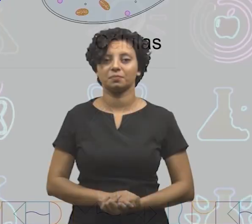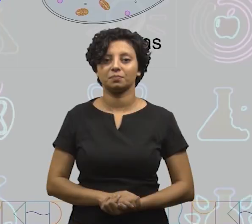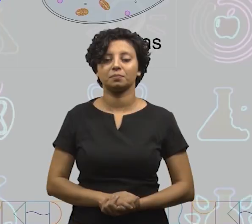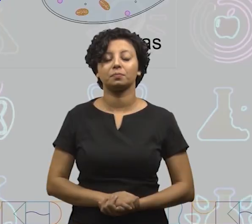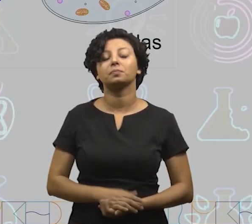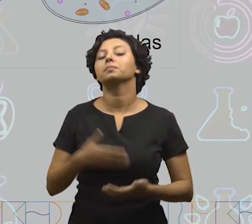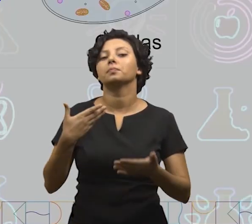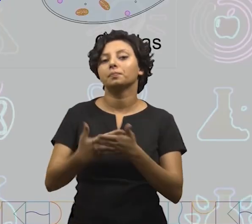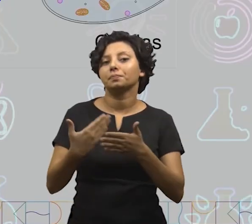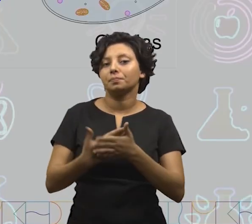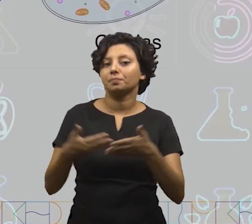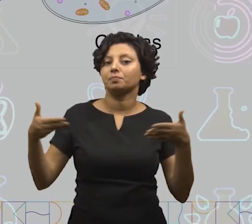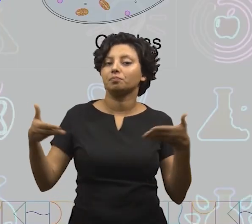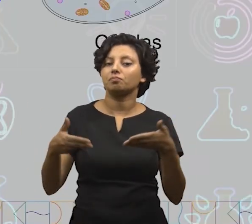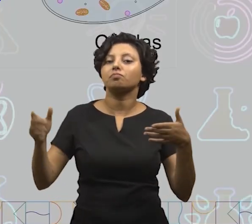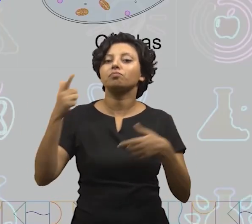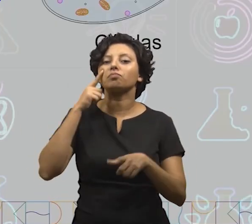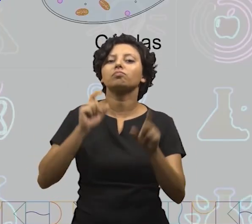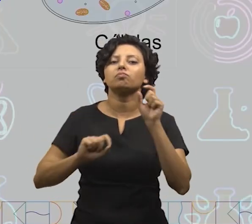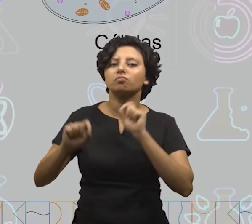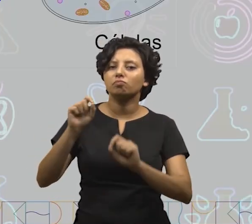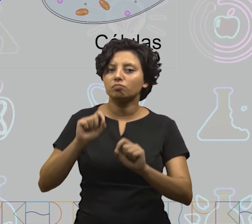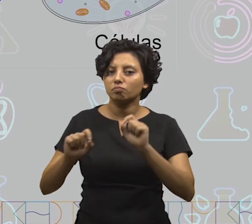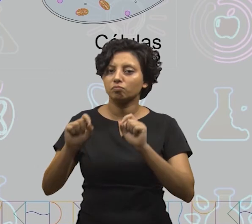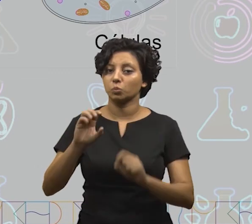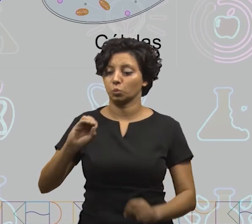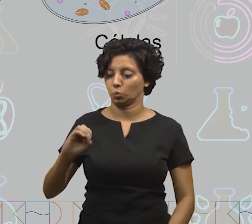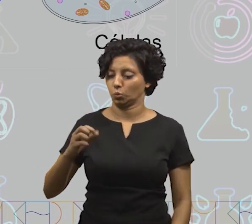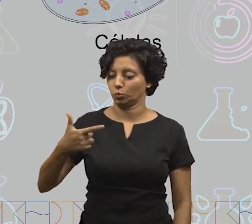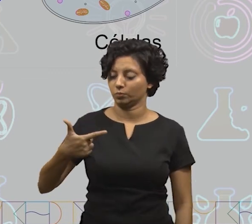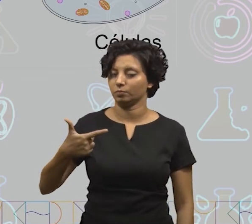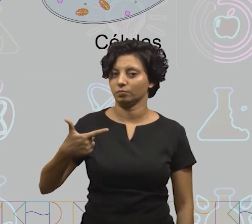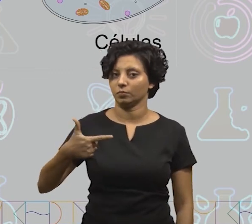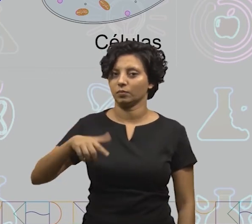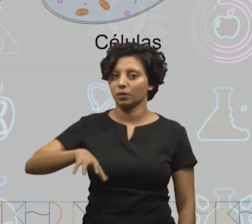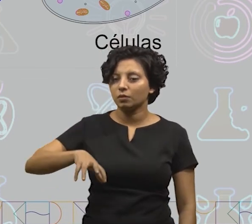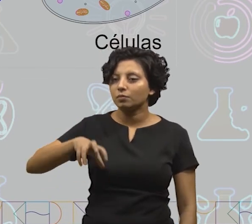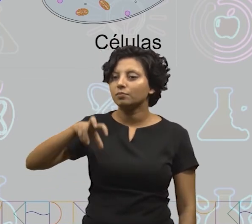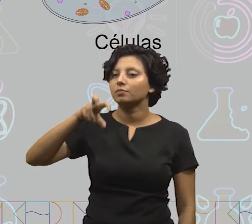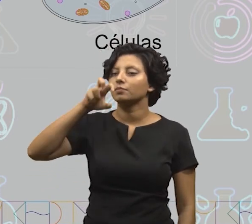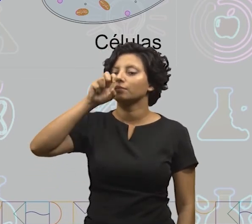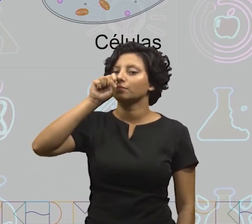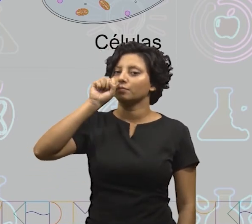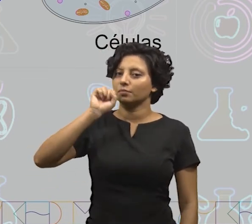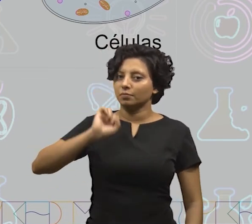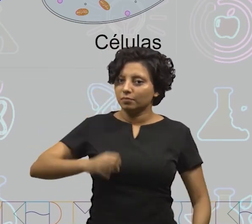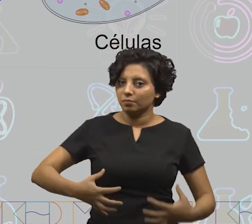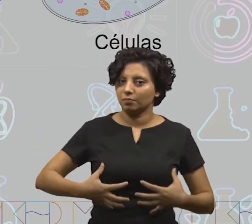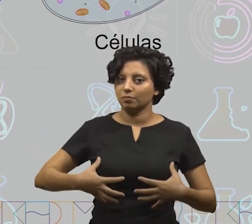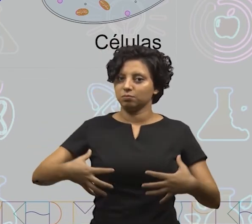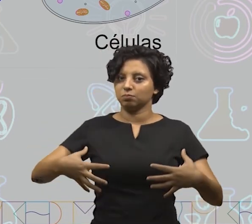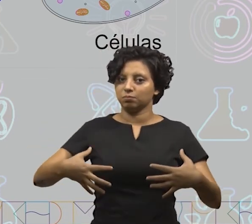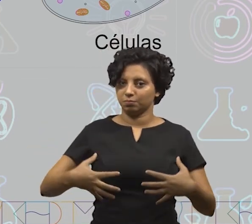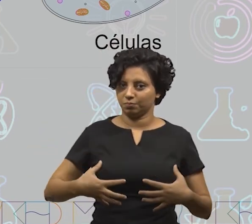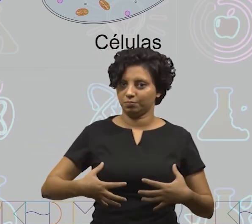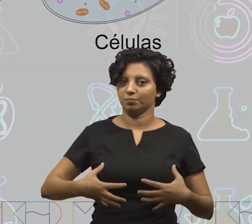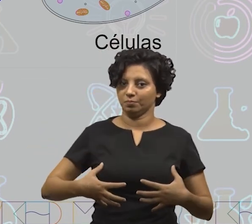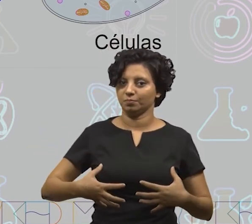Nessa aula de hoje, vimos que o gás oxigênio é absorvido pelos pulmões através da